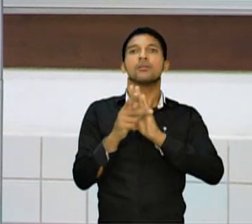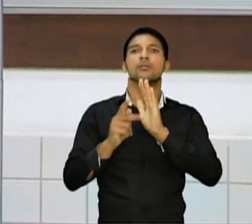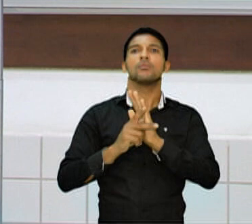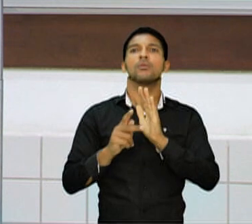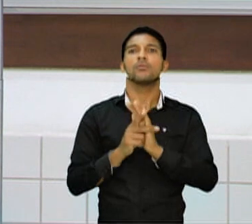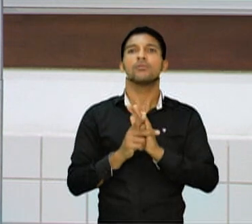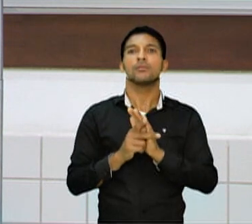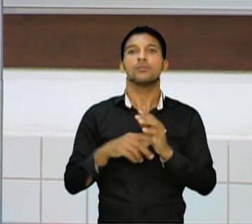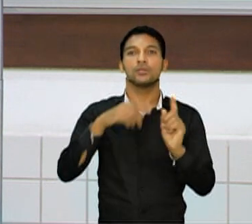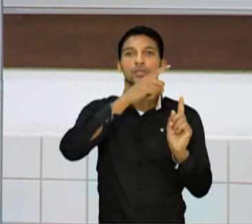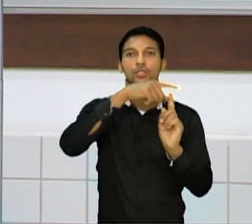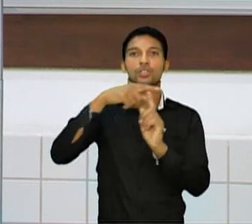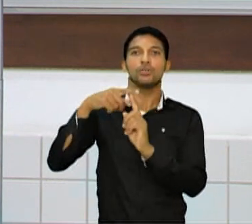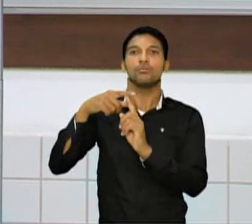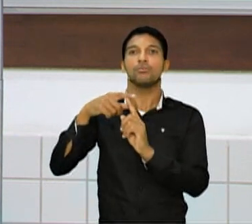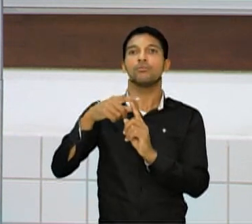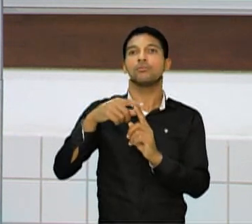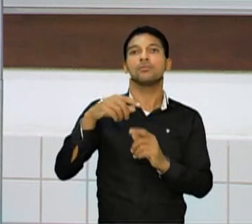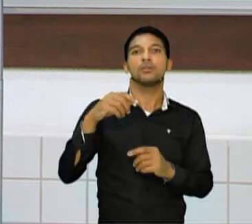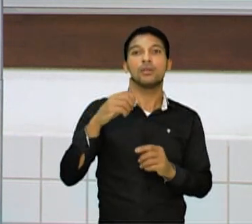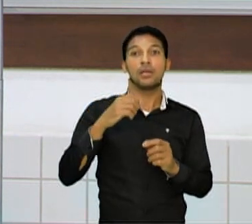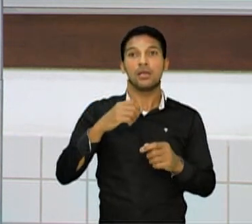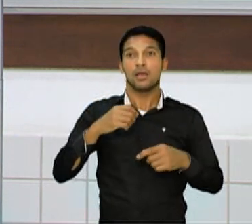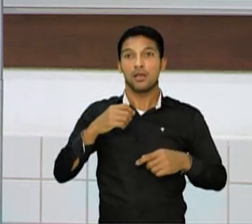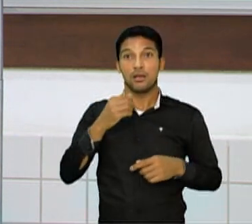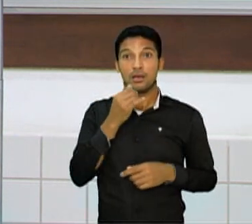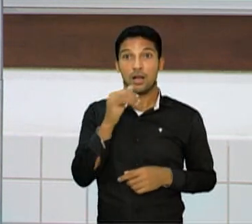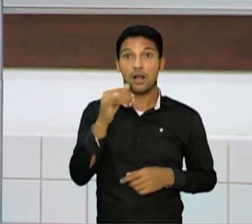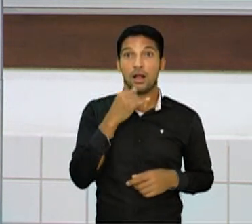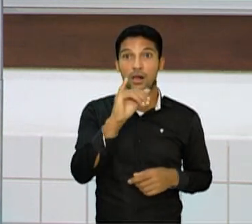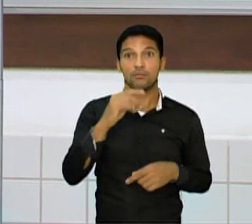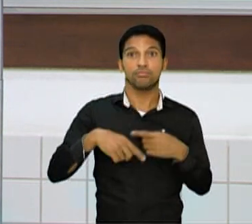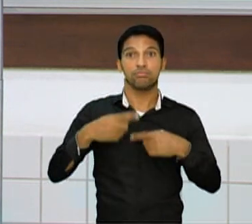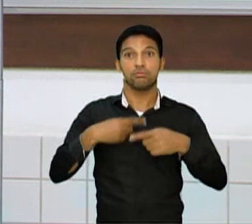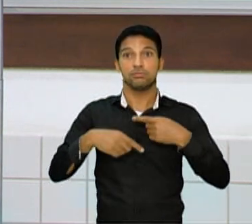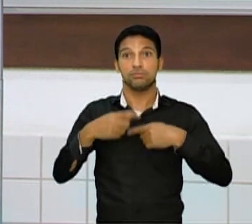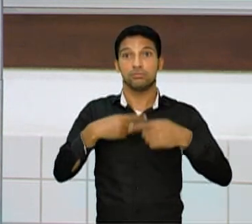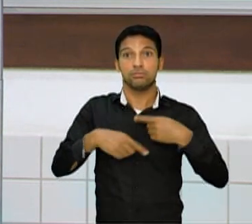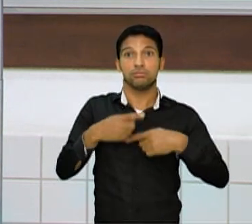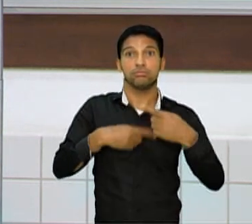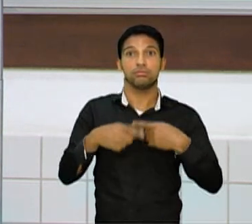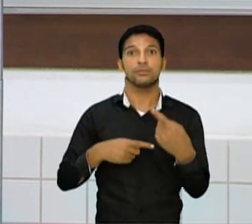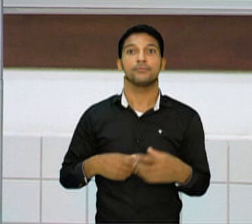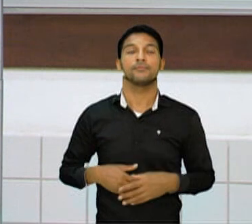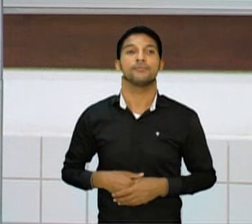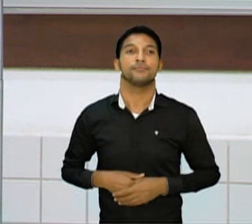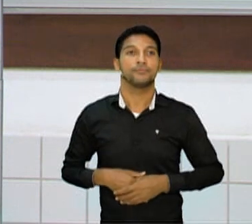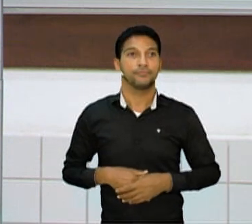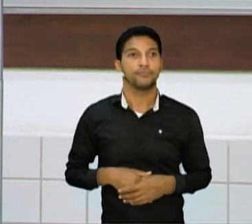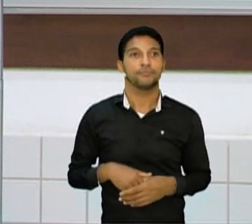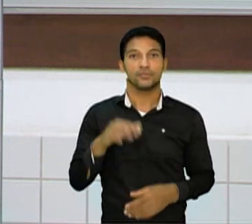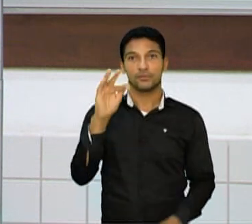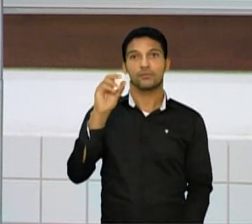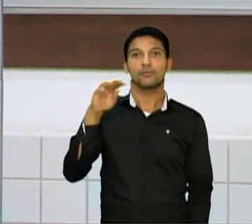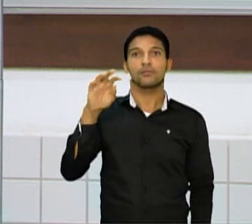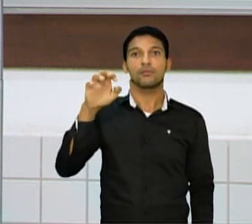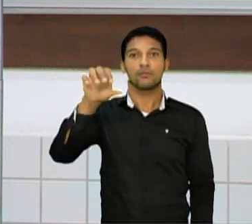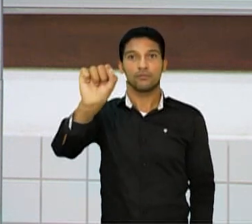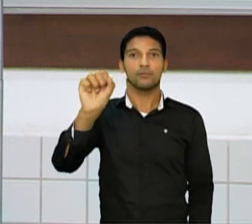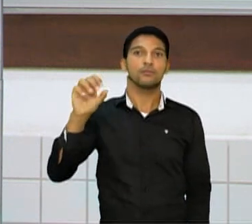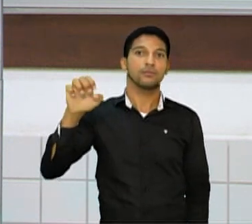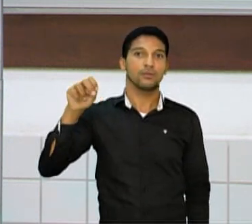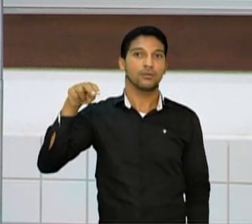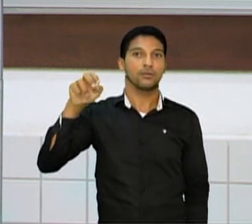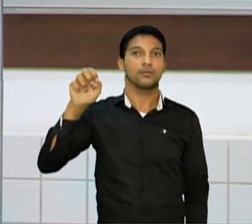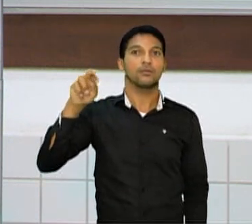uma sequência de análise de fontes energéticas e, para dar uma introdução, faremos uma abordagem geral do tema